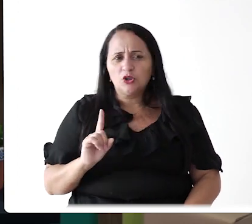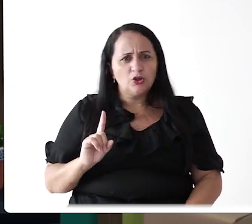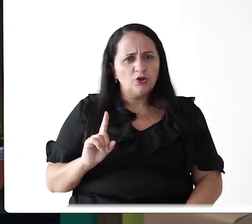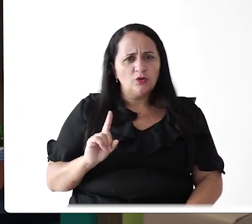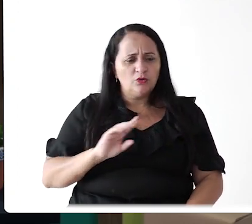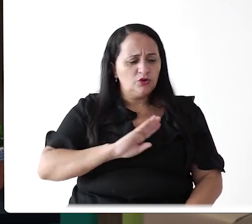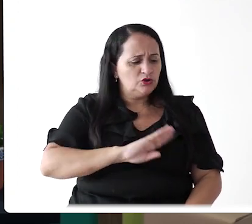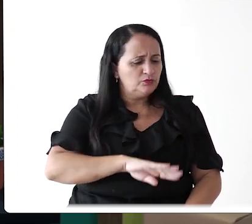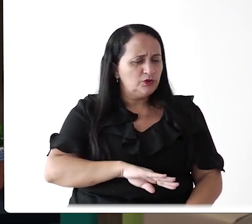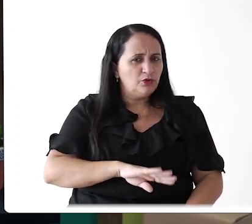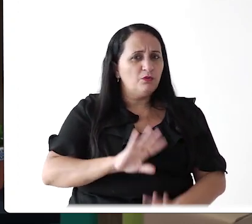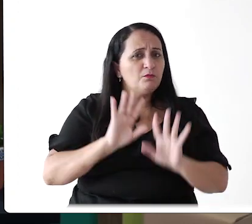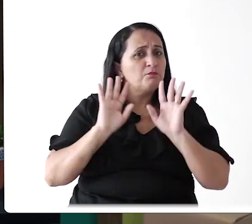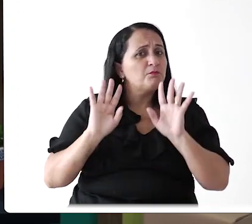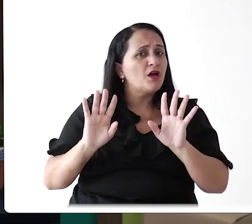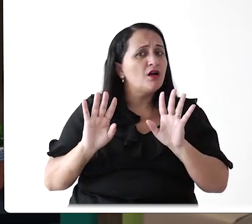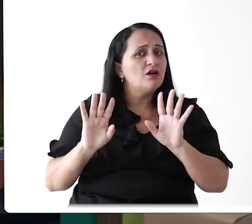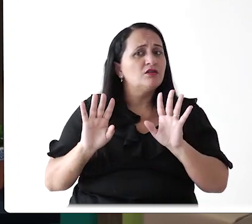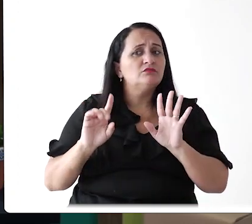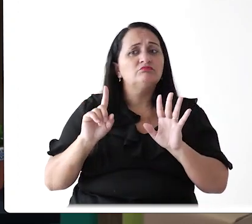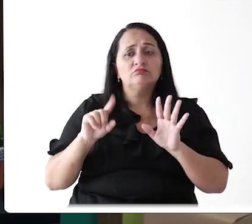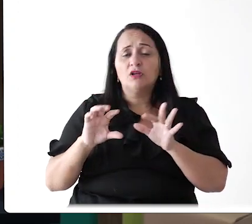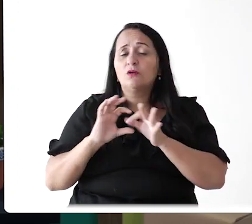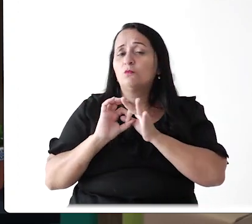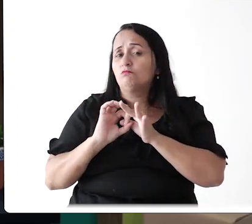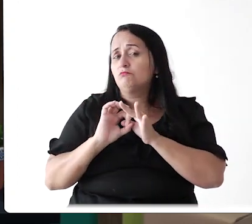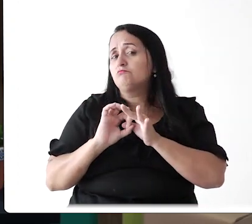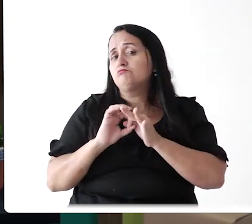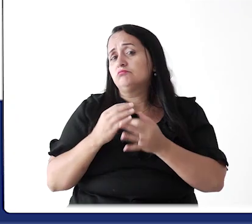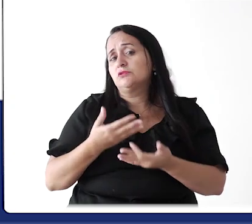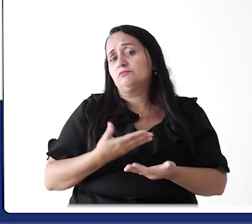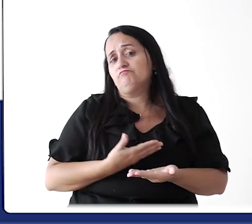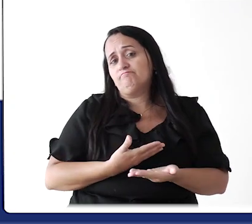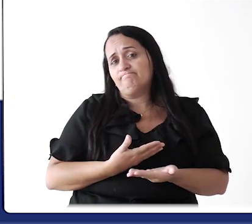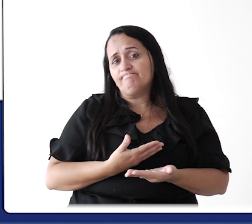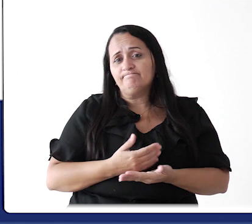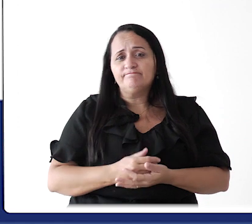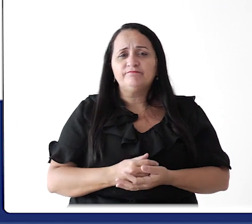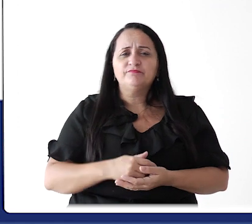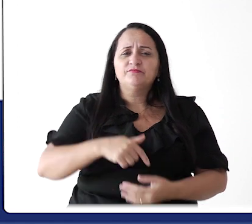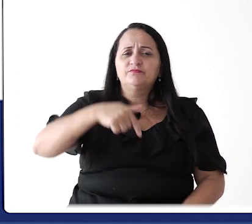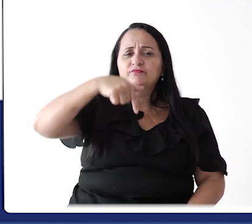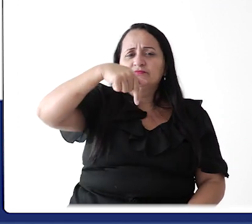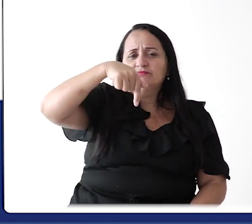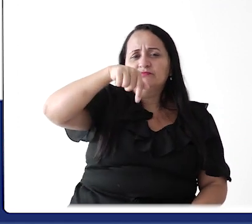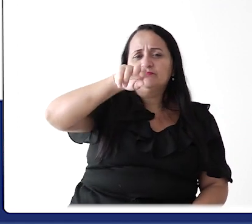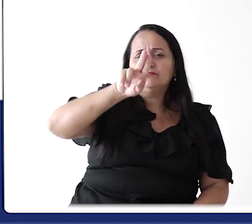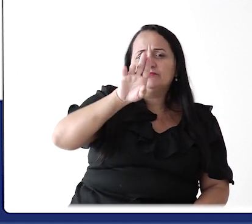um companheiro. Estou ligando duas informações. E que